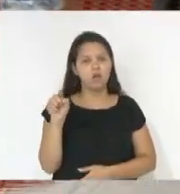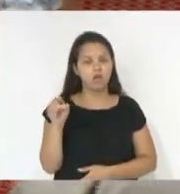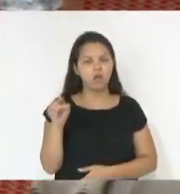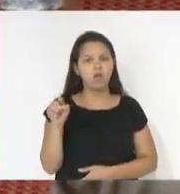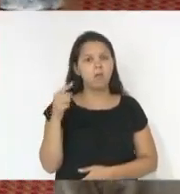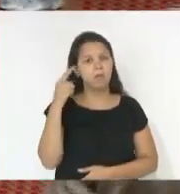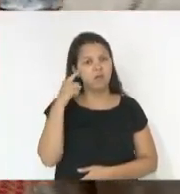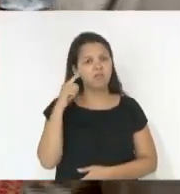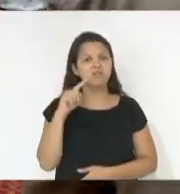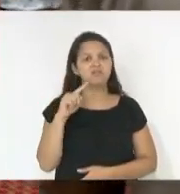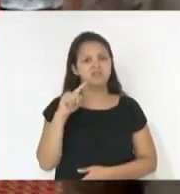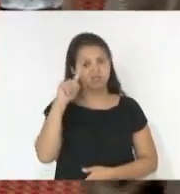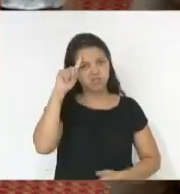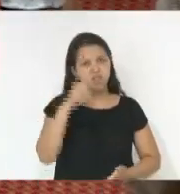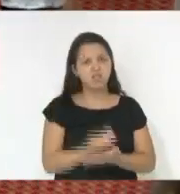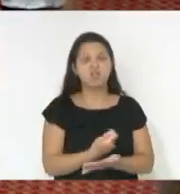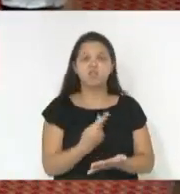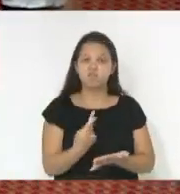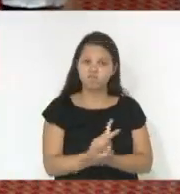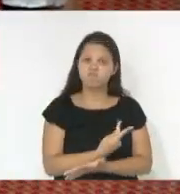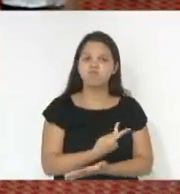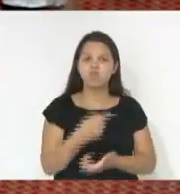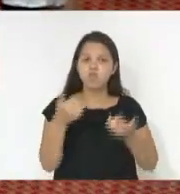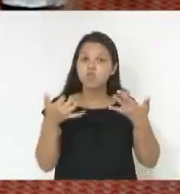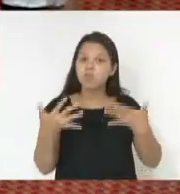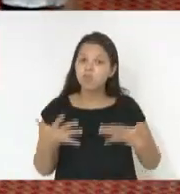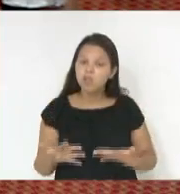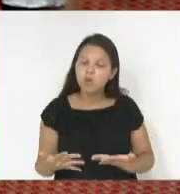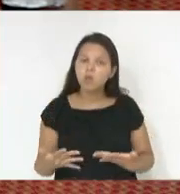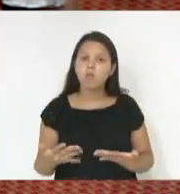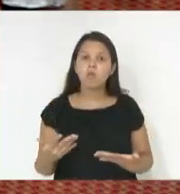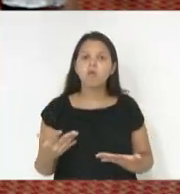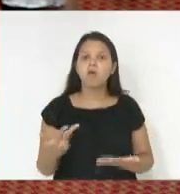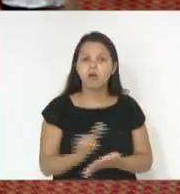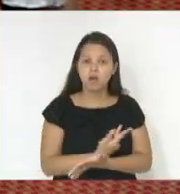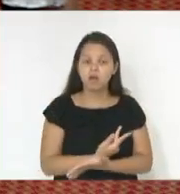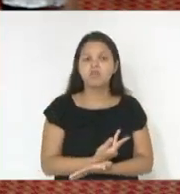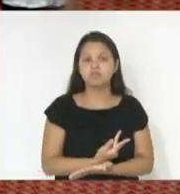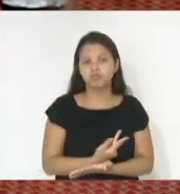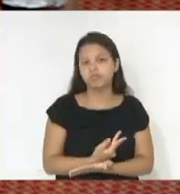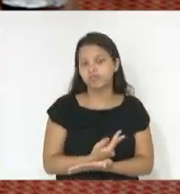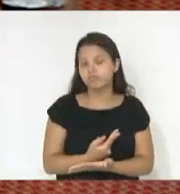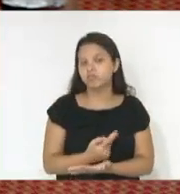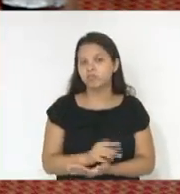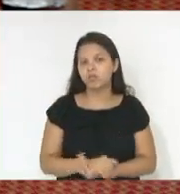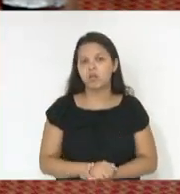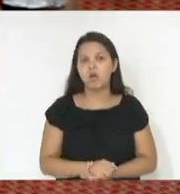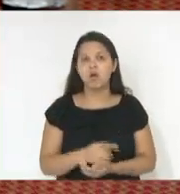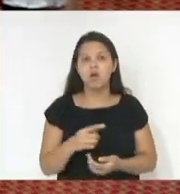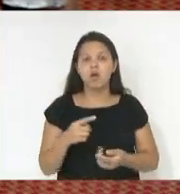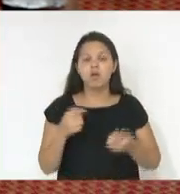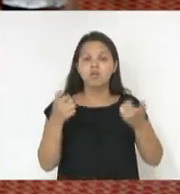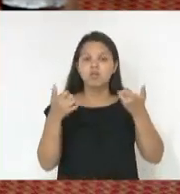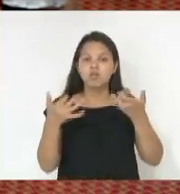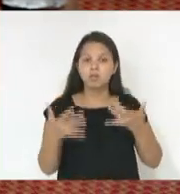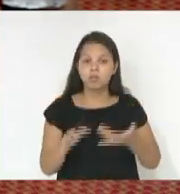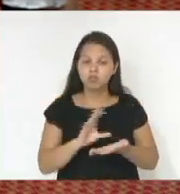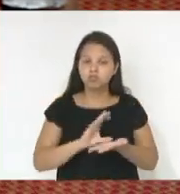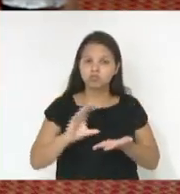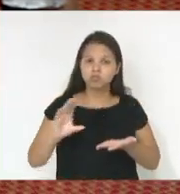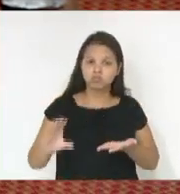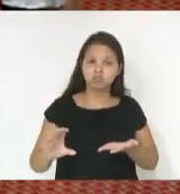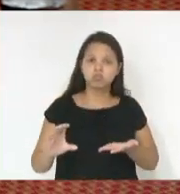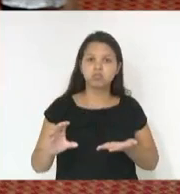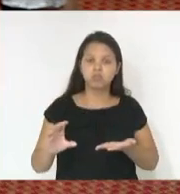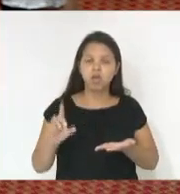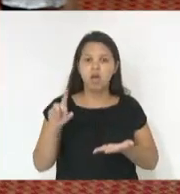tenha sido infeliz nas colocações de que a questão dos subsídios é uma